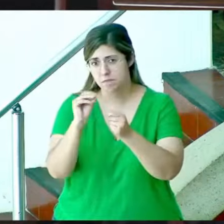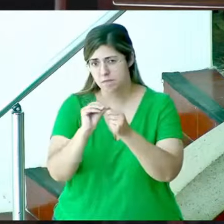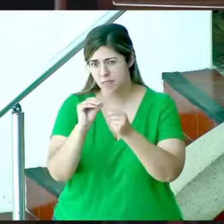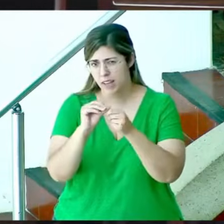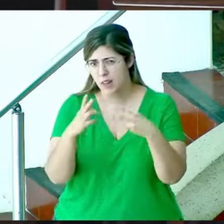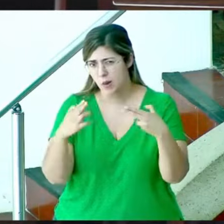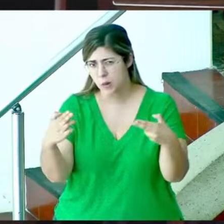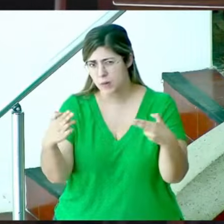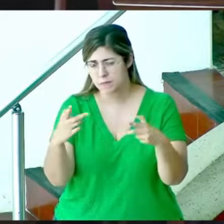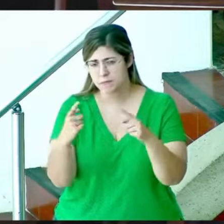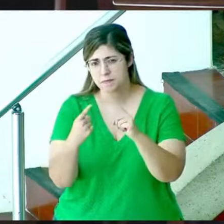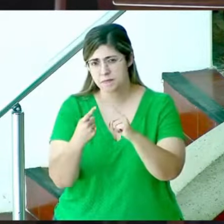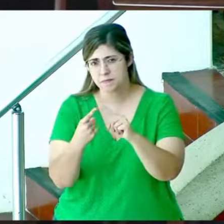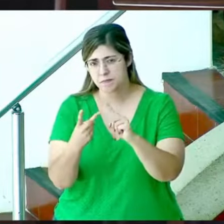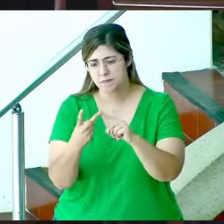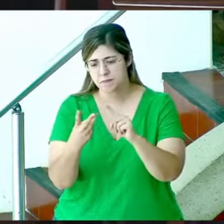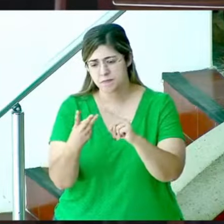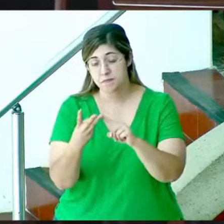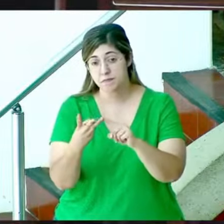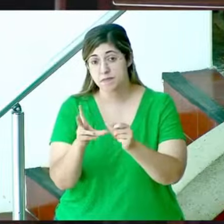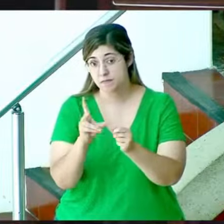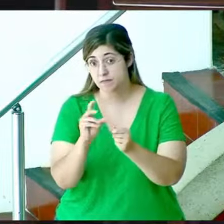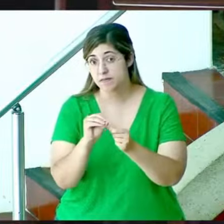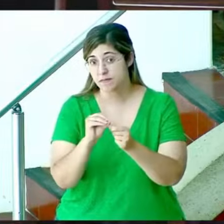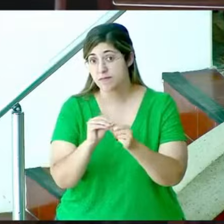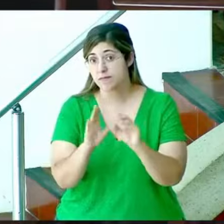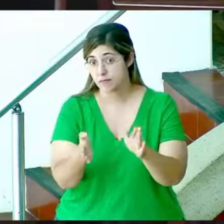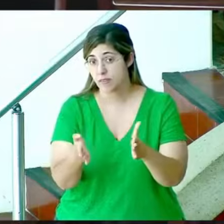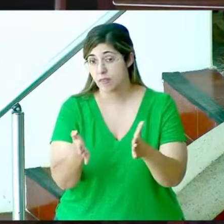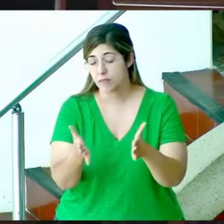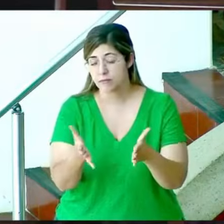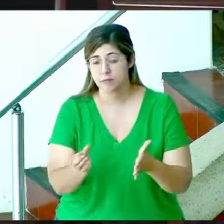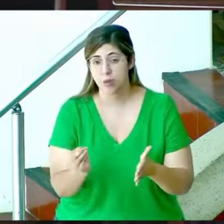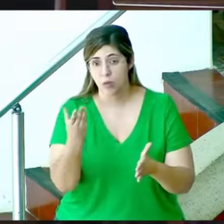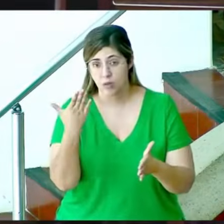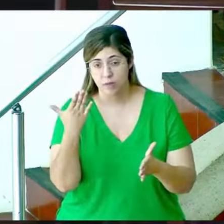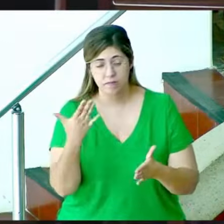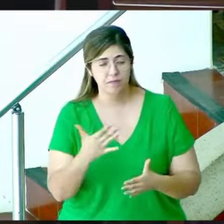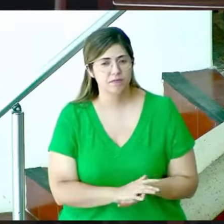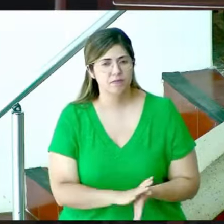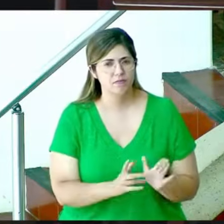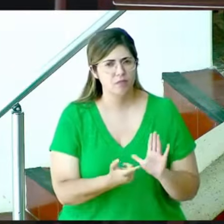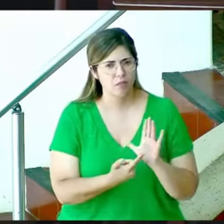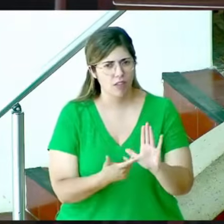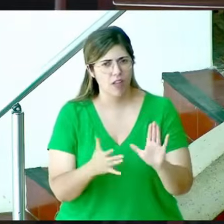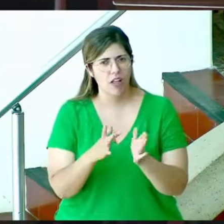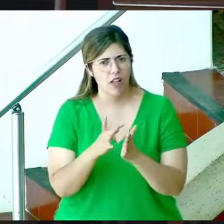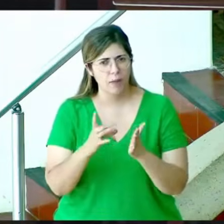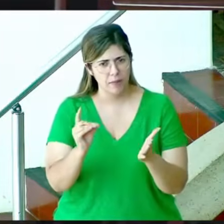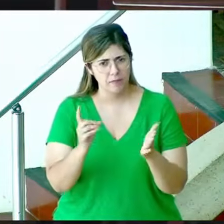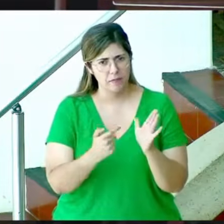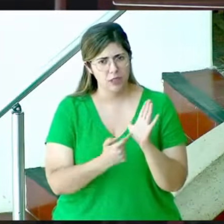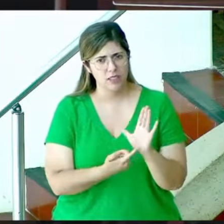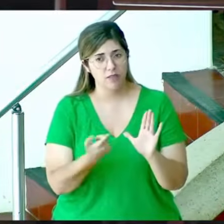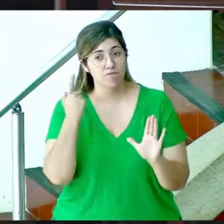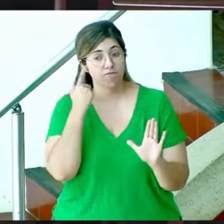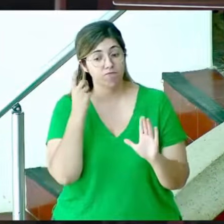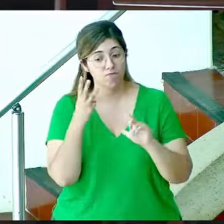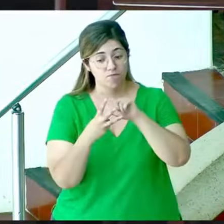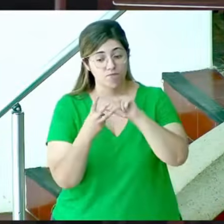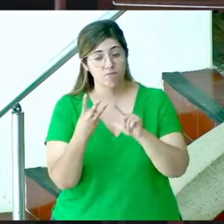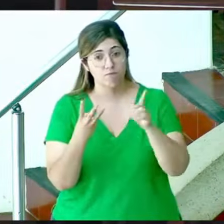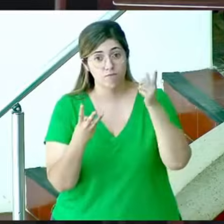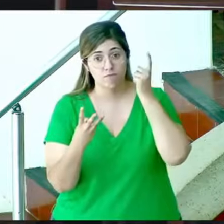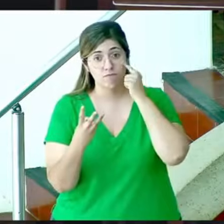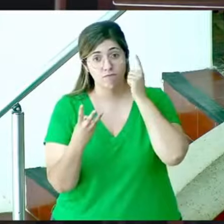gente só faz alguma coisa de acordo com o que a gente é. E é por isso que esse texto vai mostrar 3 coisas então. Vamos lá, vamos pensar nessas 3 coisas para